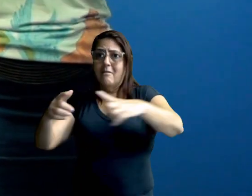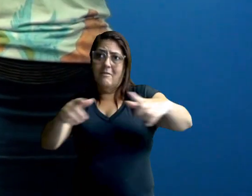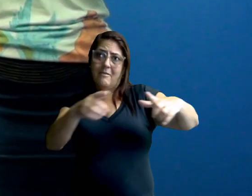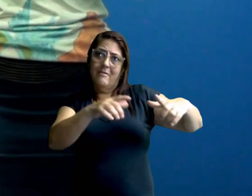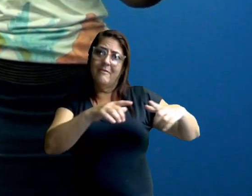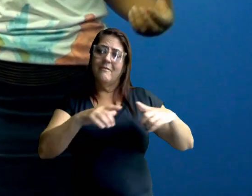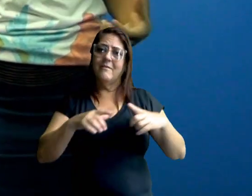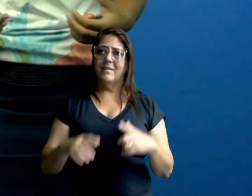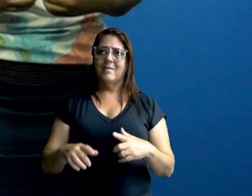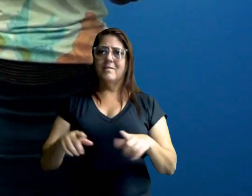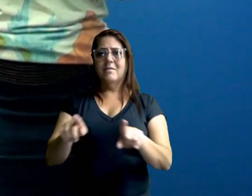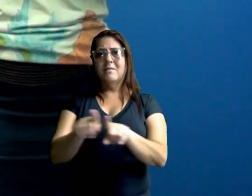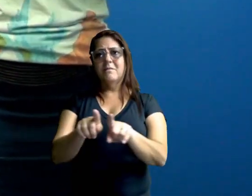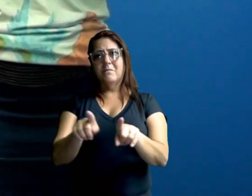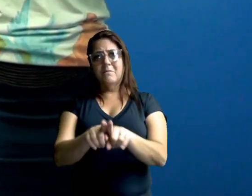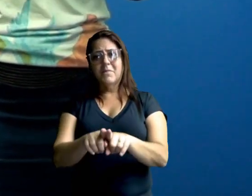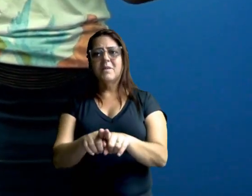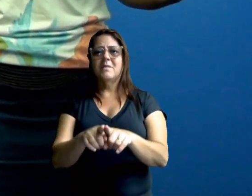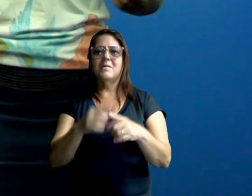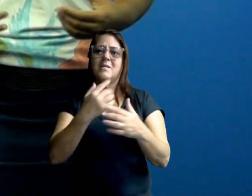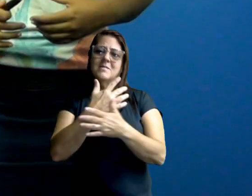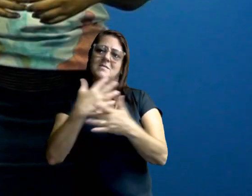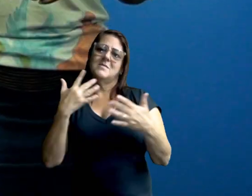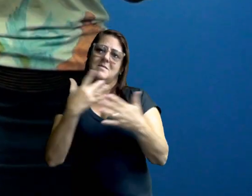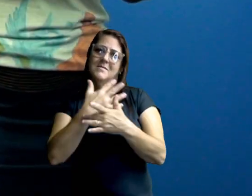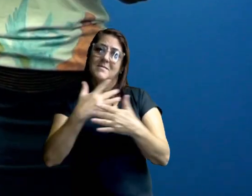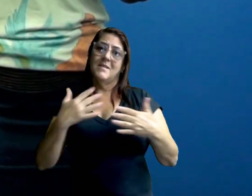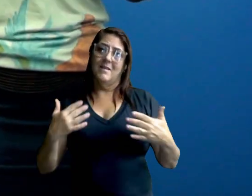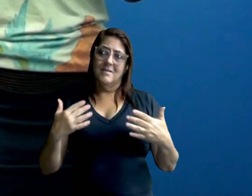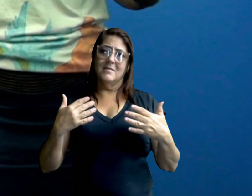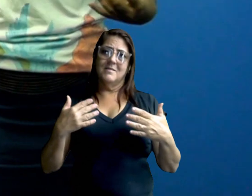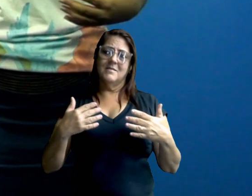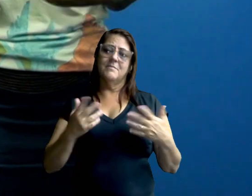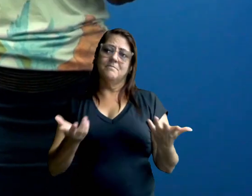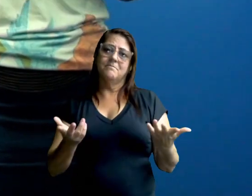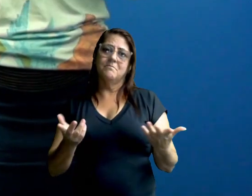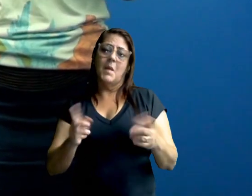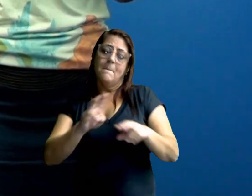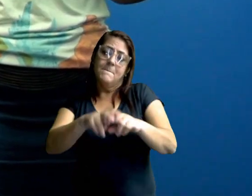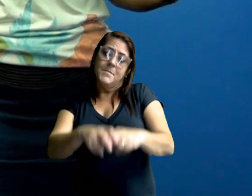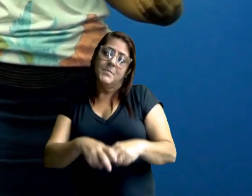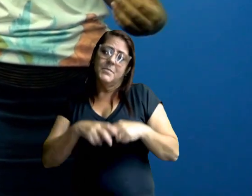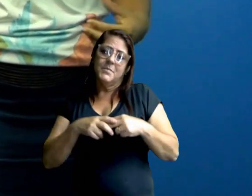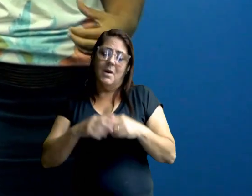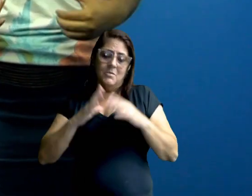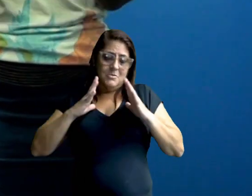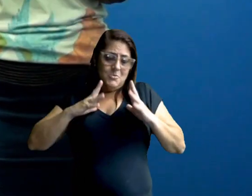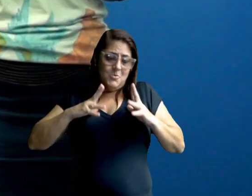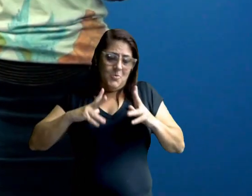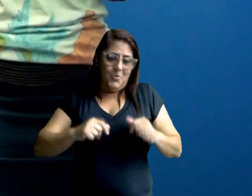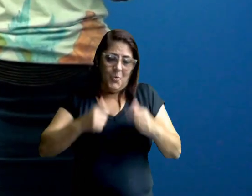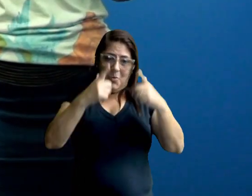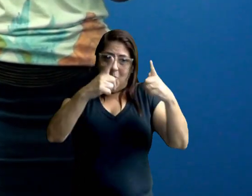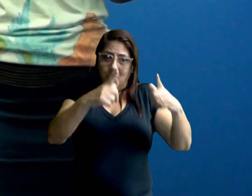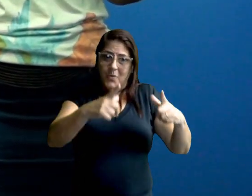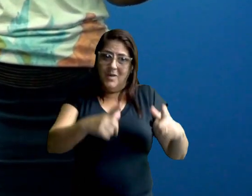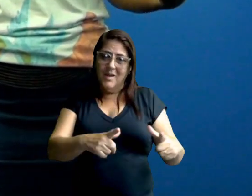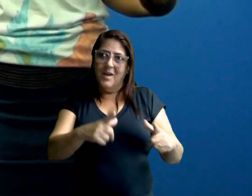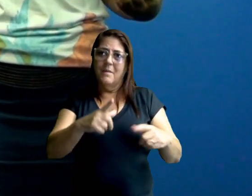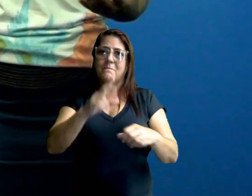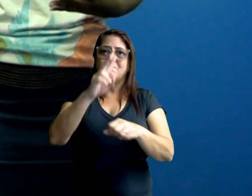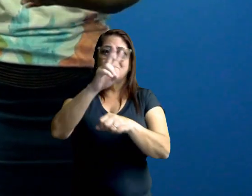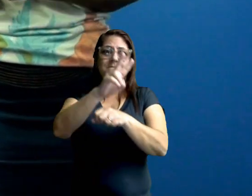Principalmente também na área urbana, que vai ajudar muito aí na limpeza, na purificação do ambiente, vai servir de abrigo